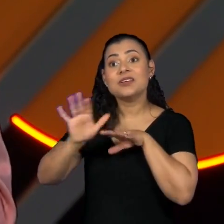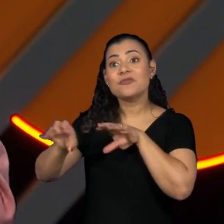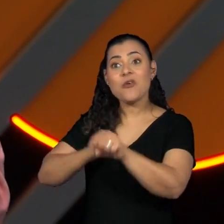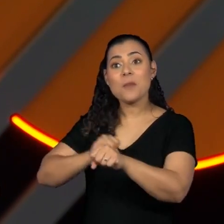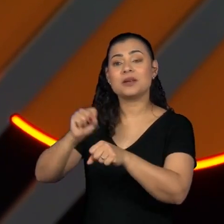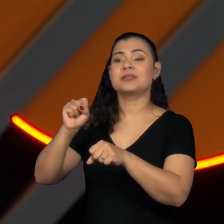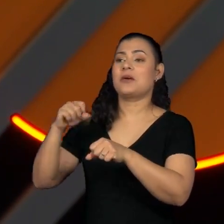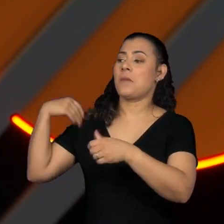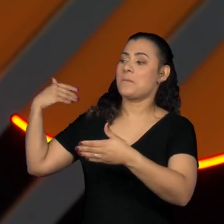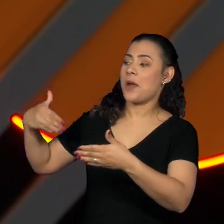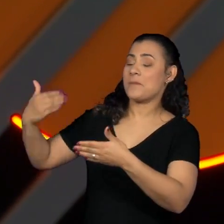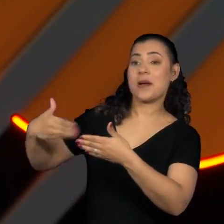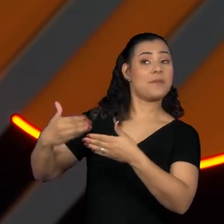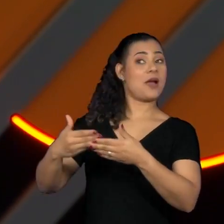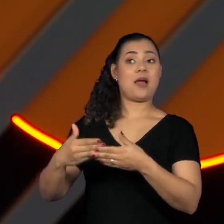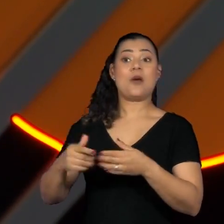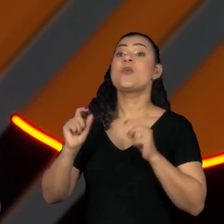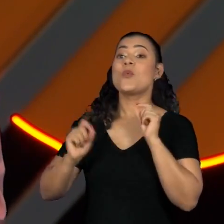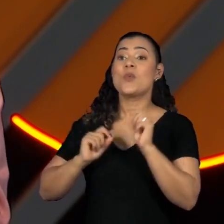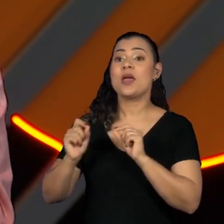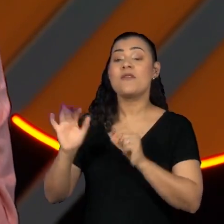diploma de nível